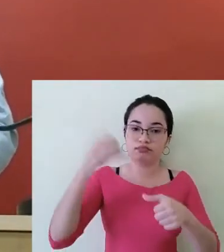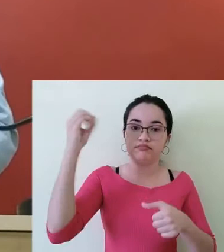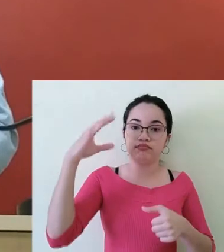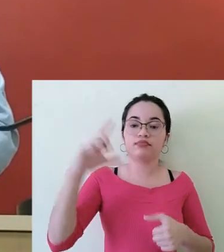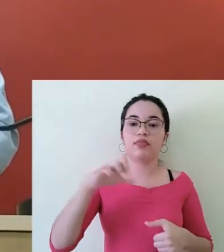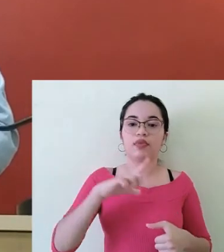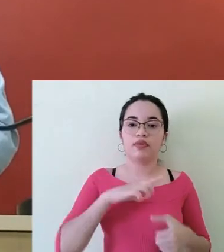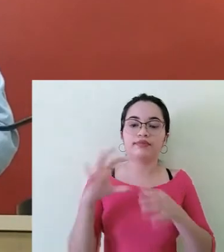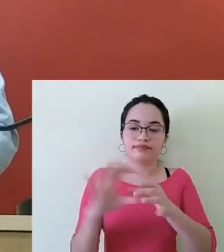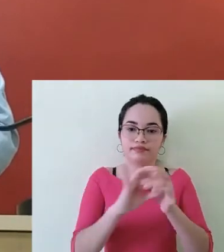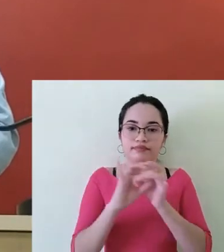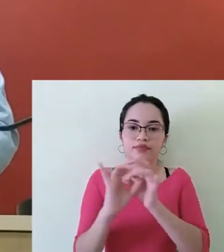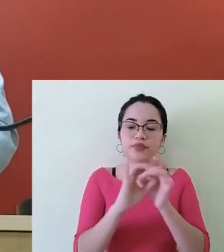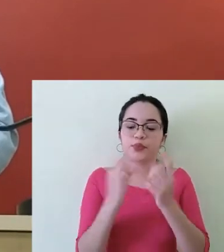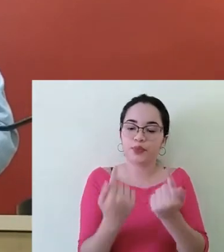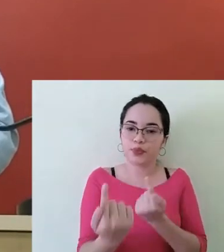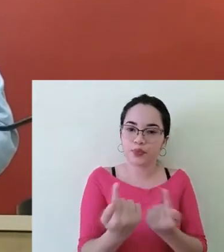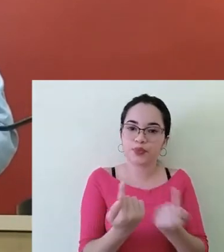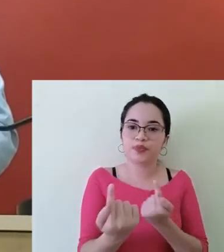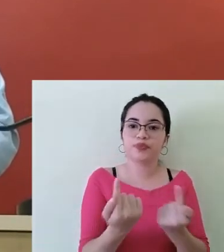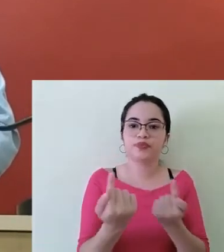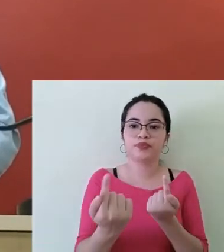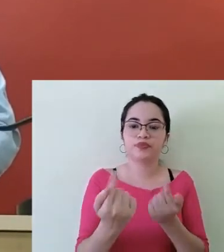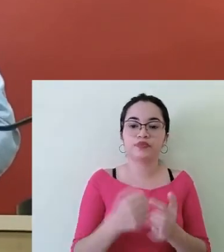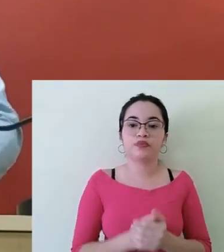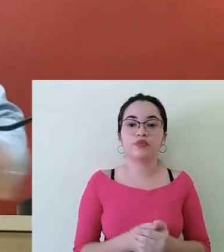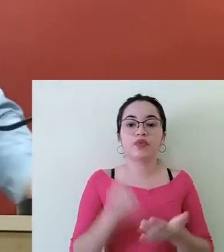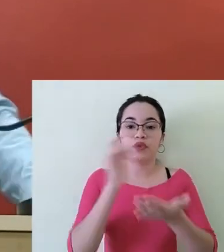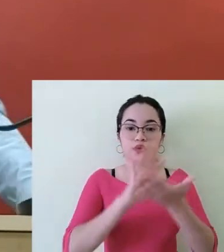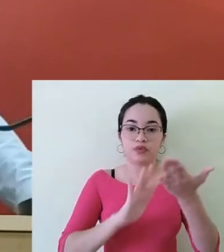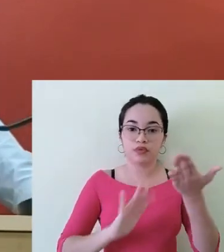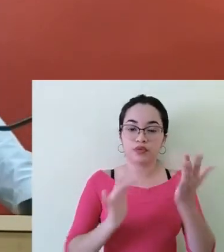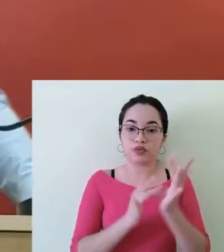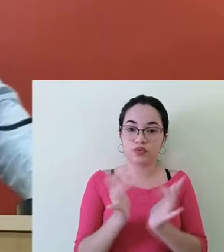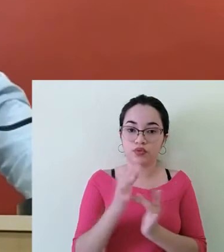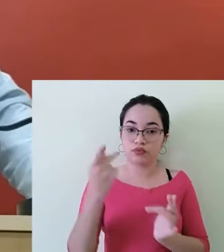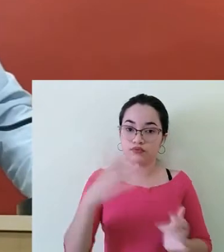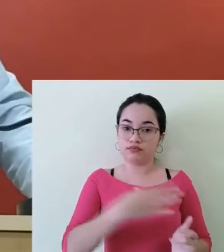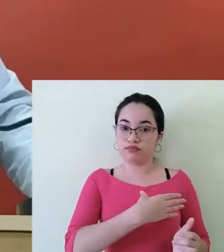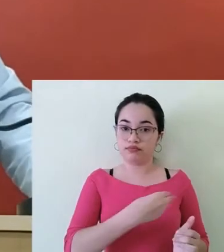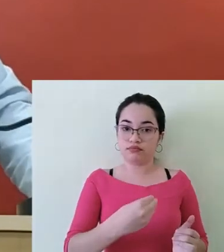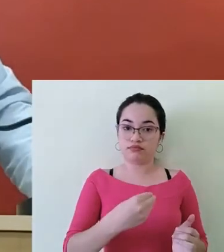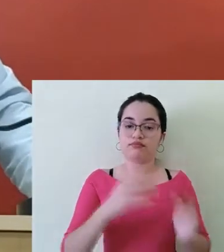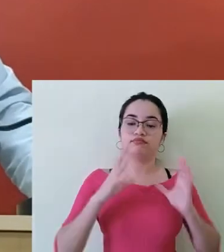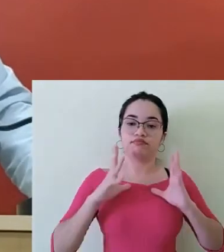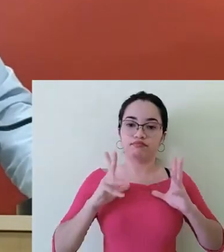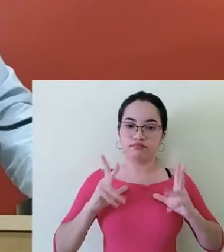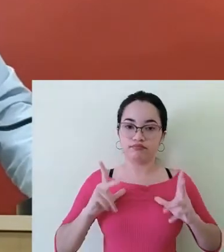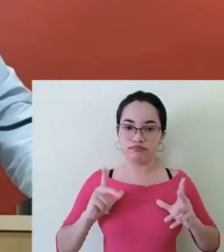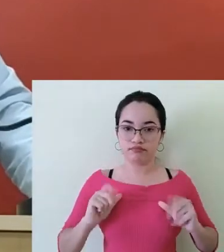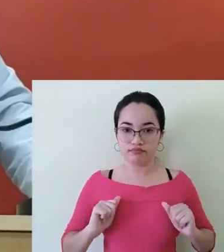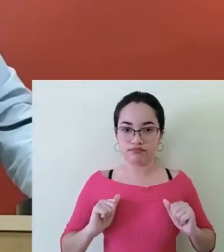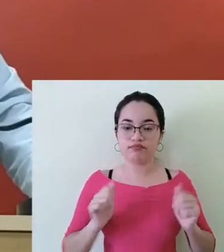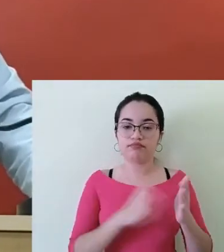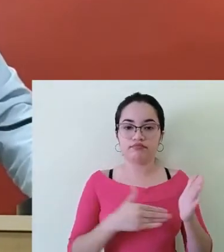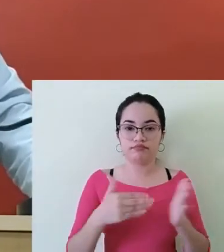luz, temos comunhão um com os outros, e o sangue de Jesus, seu Filho, nos